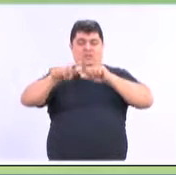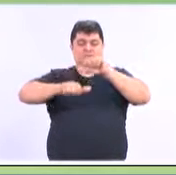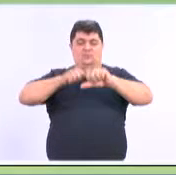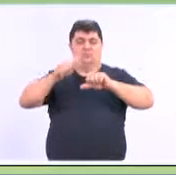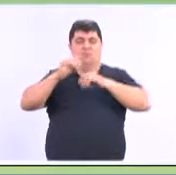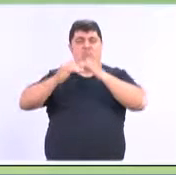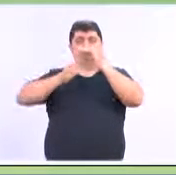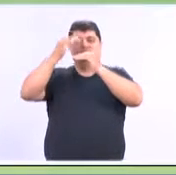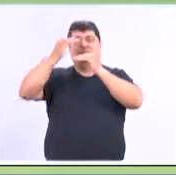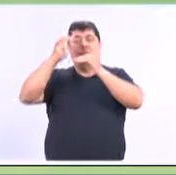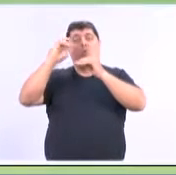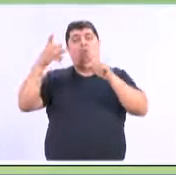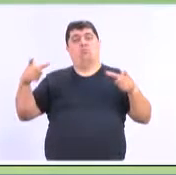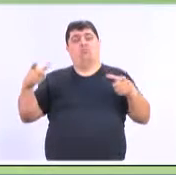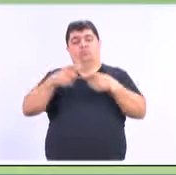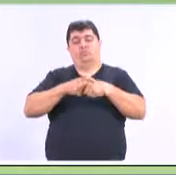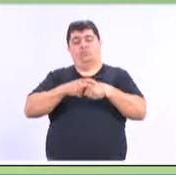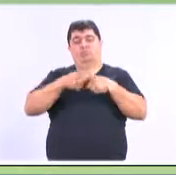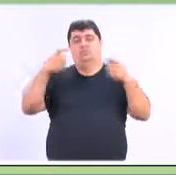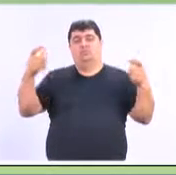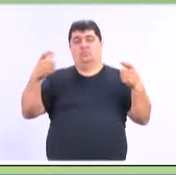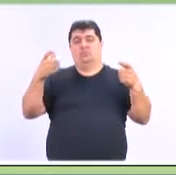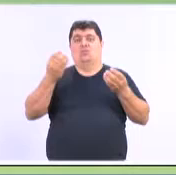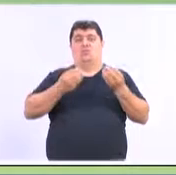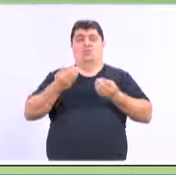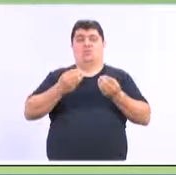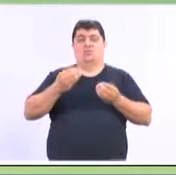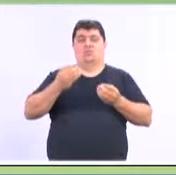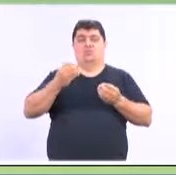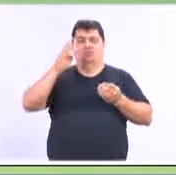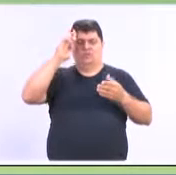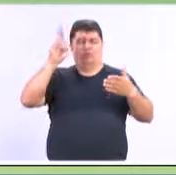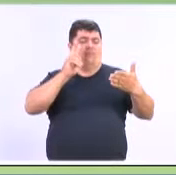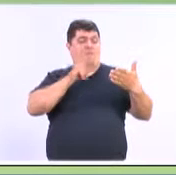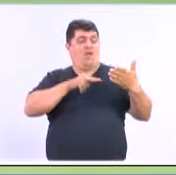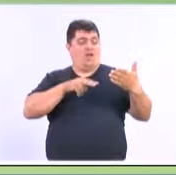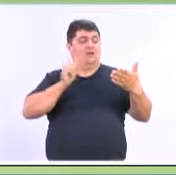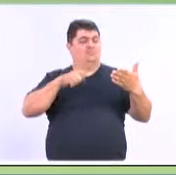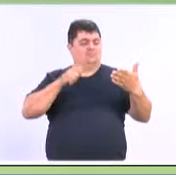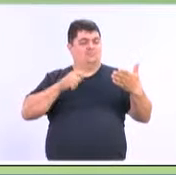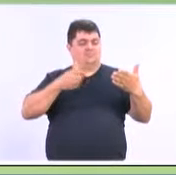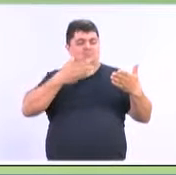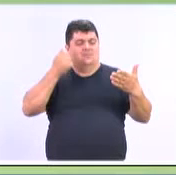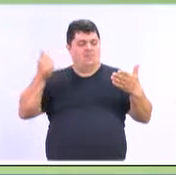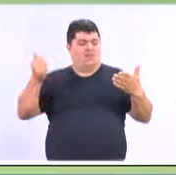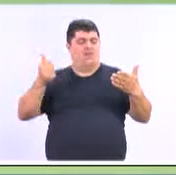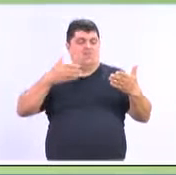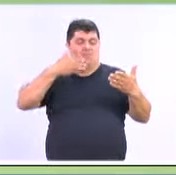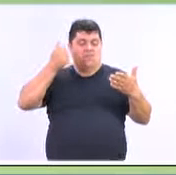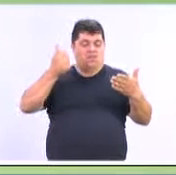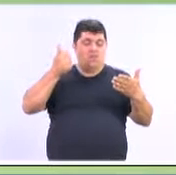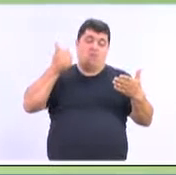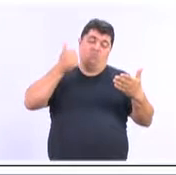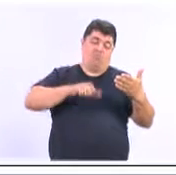empresários entendam o porquê que ele é obra-prima e como tomar a decisão em cima disso. E nessas 6 aulas nós